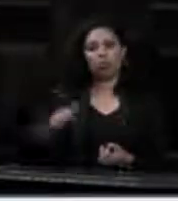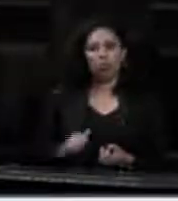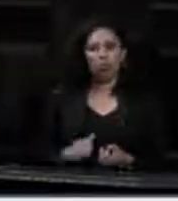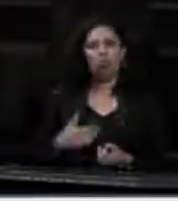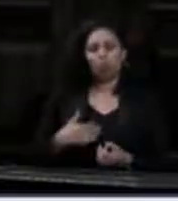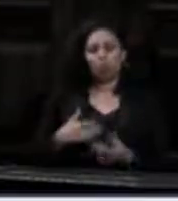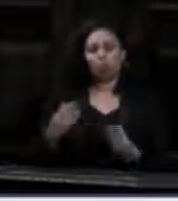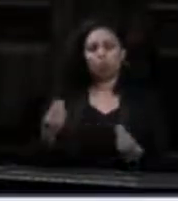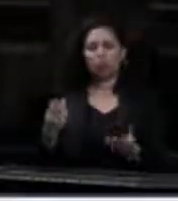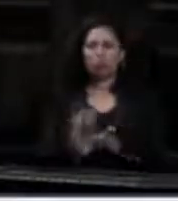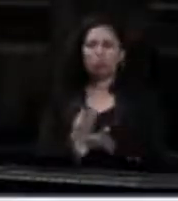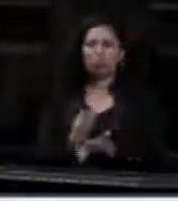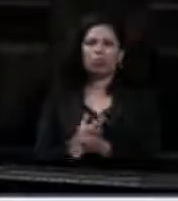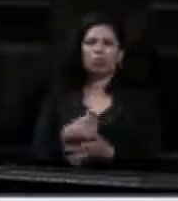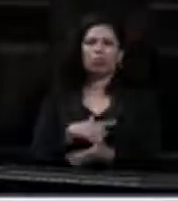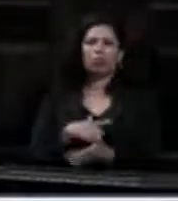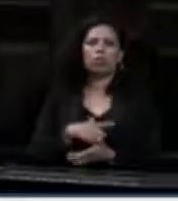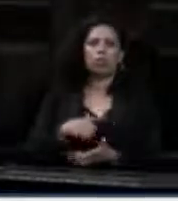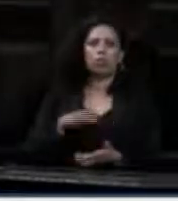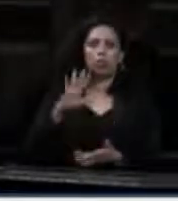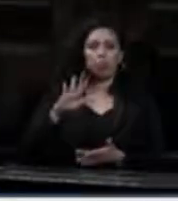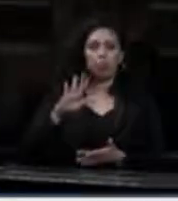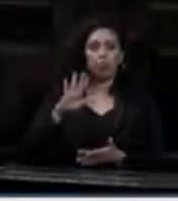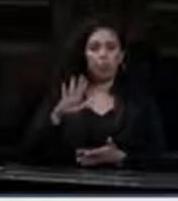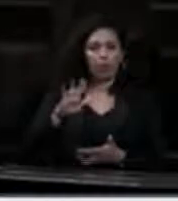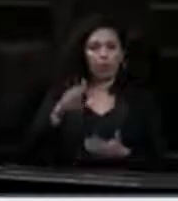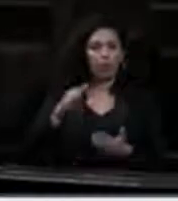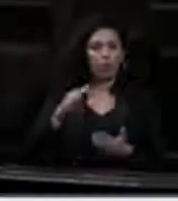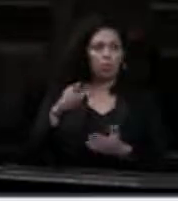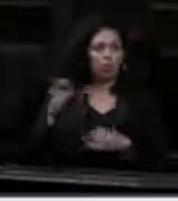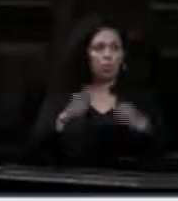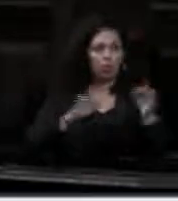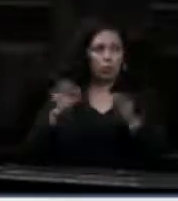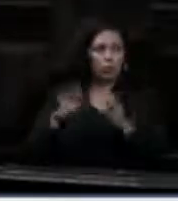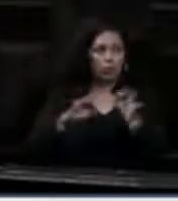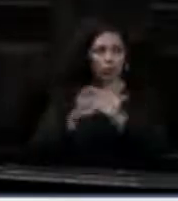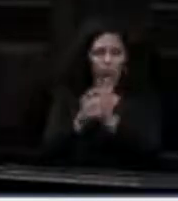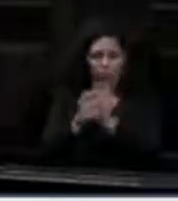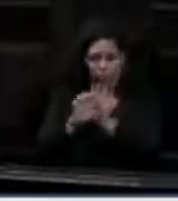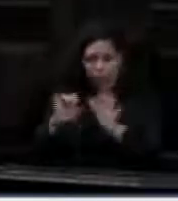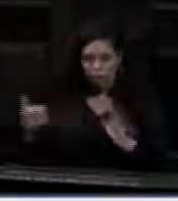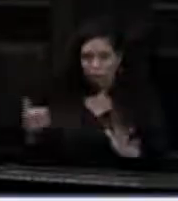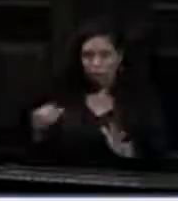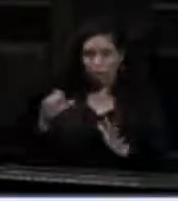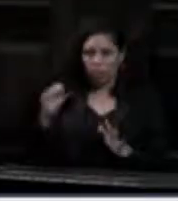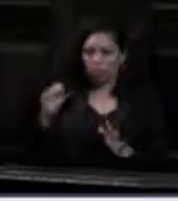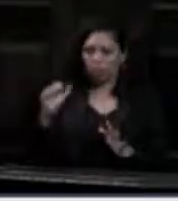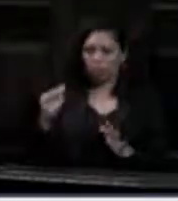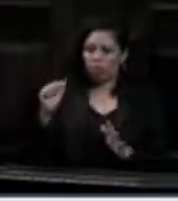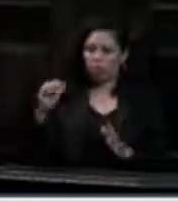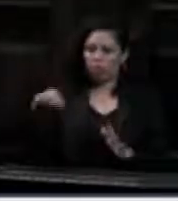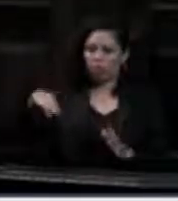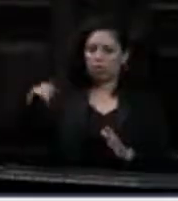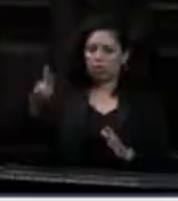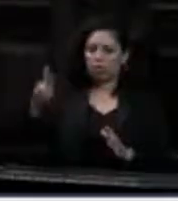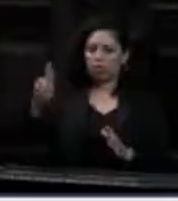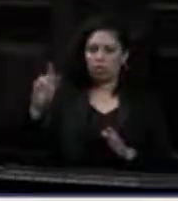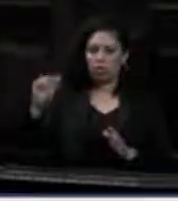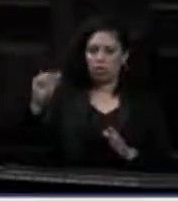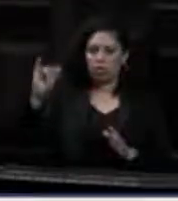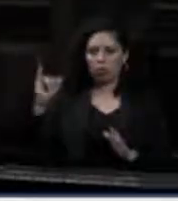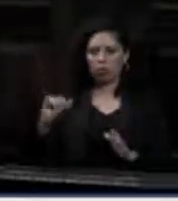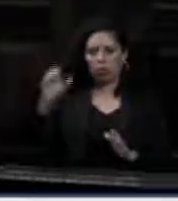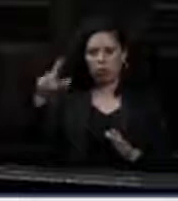muitos erros, mas apresentar a lei do Dia do Samurai não foi um erro que cometi. Ao contrário de outro,